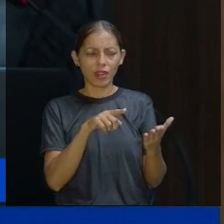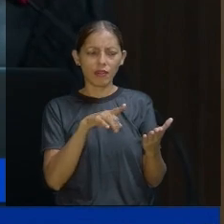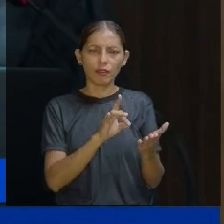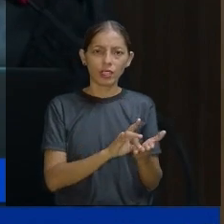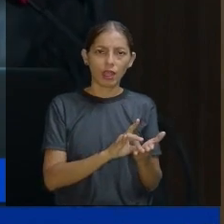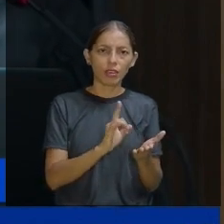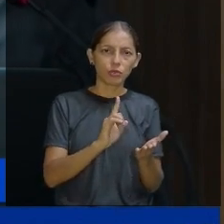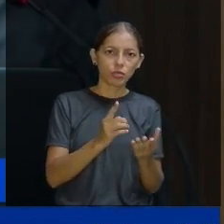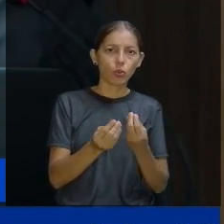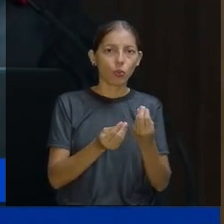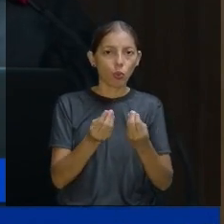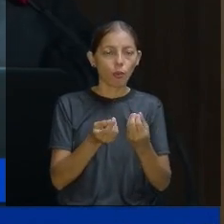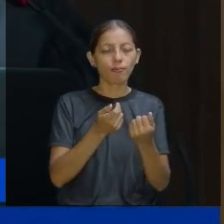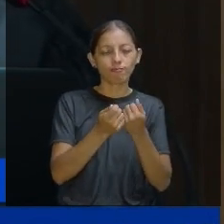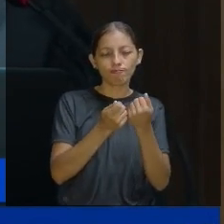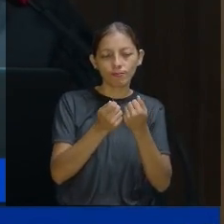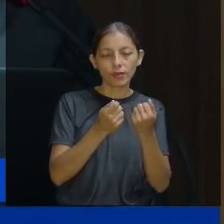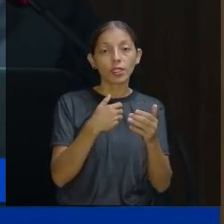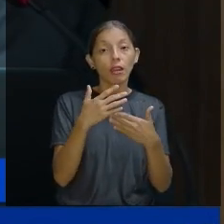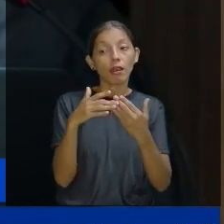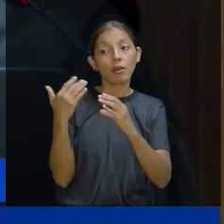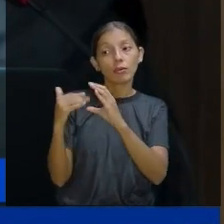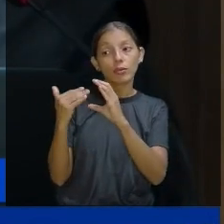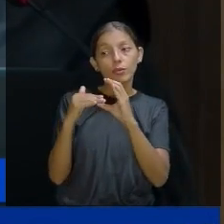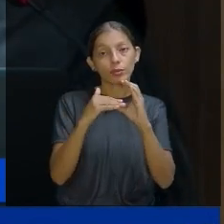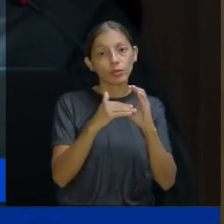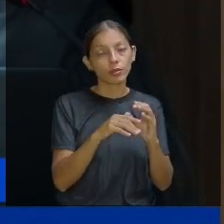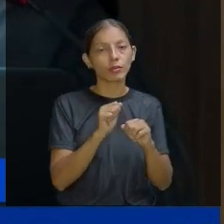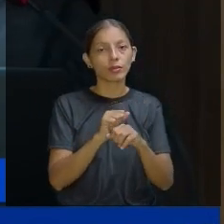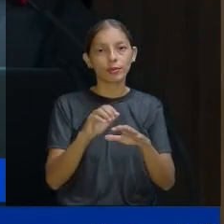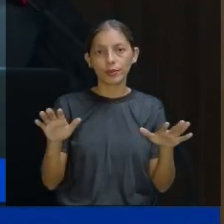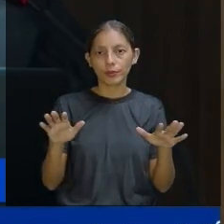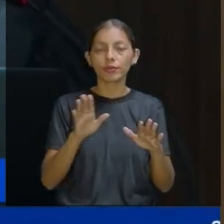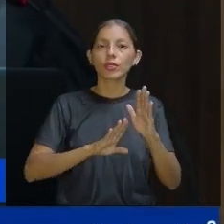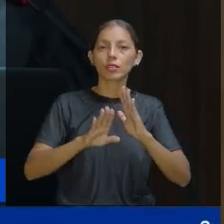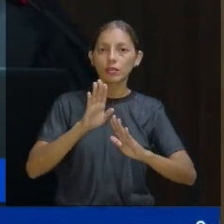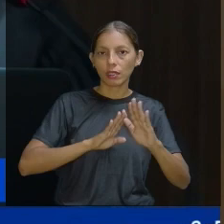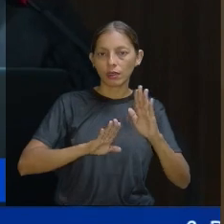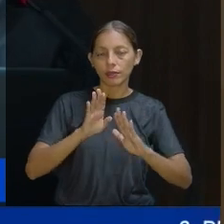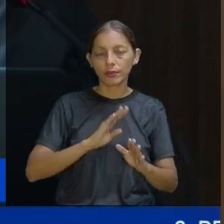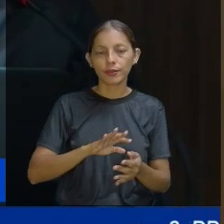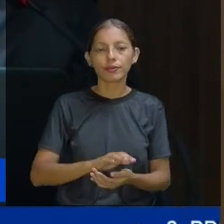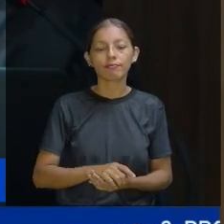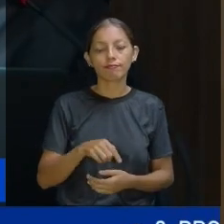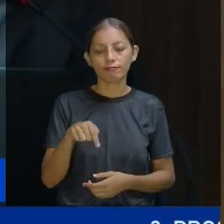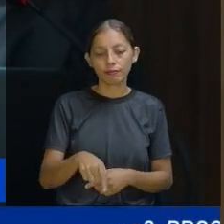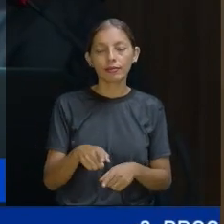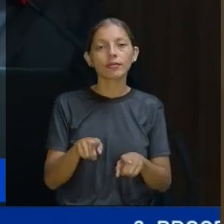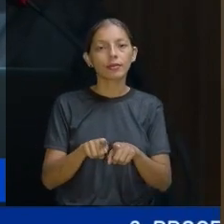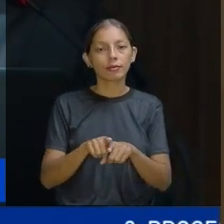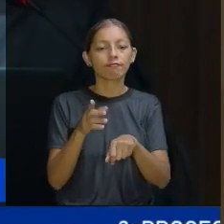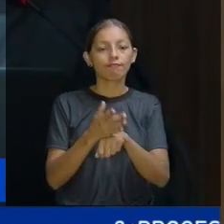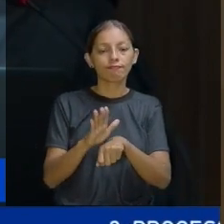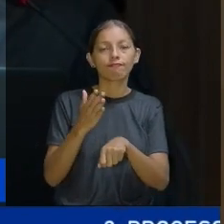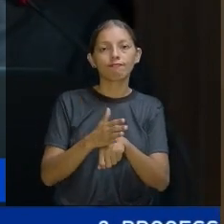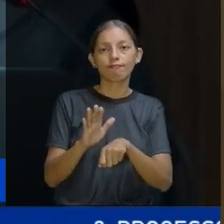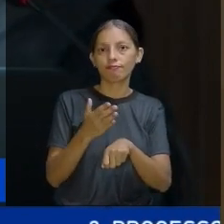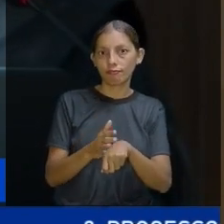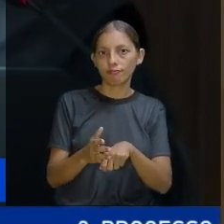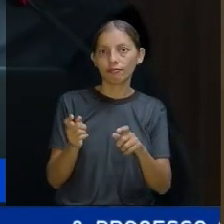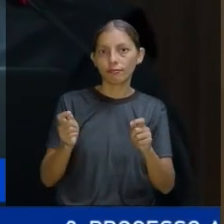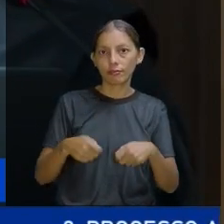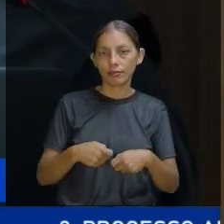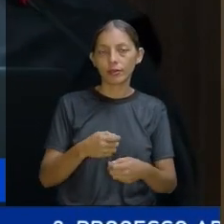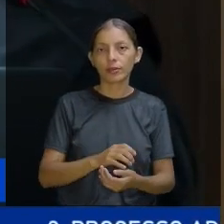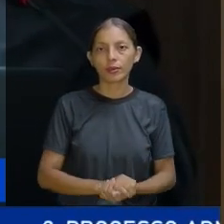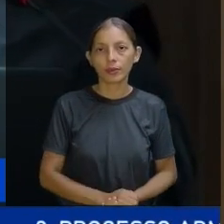para mostrar a verdade da notícia, e aqui nos regionais nós estamos nos preparando também para esclarecer aquilo